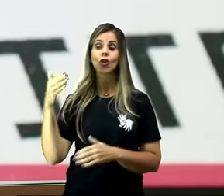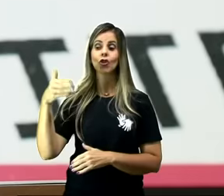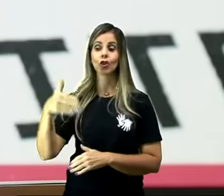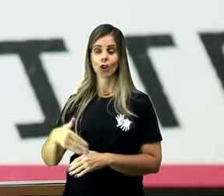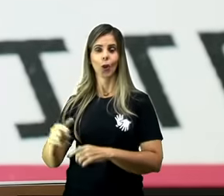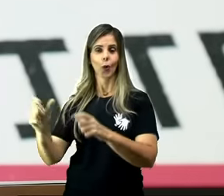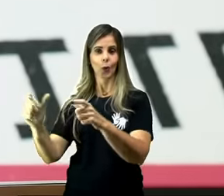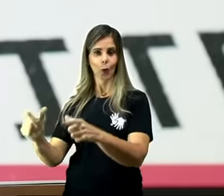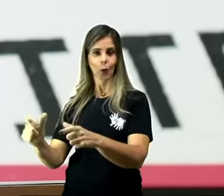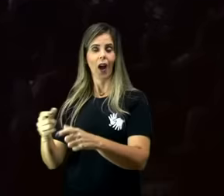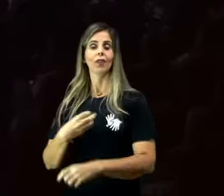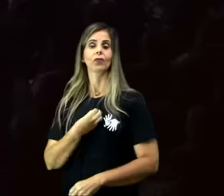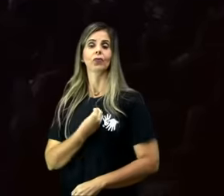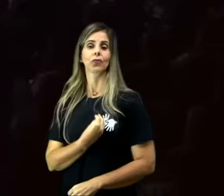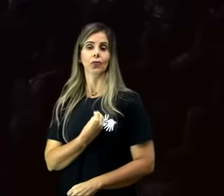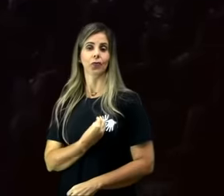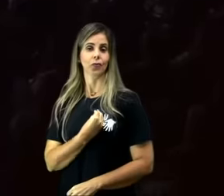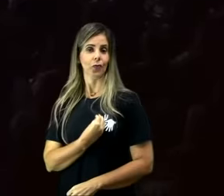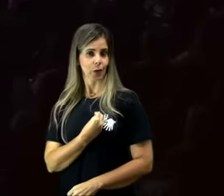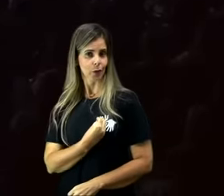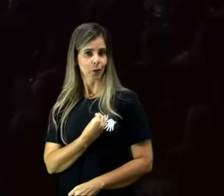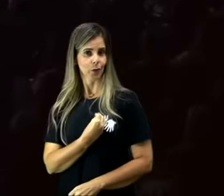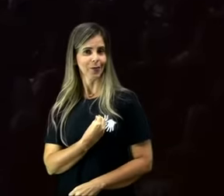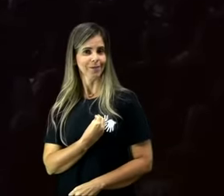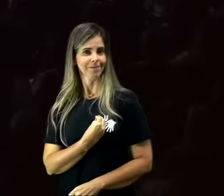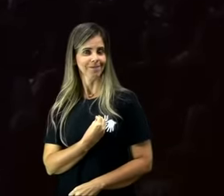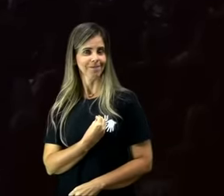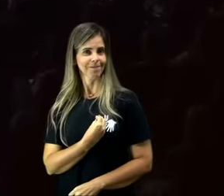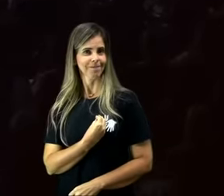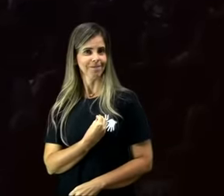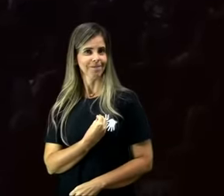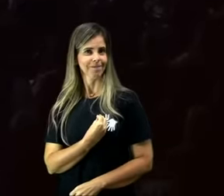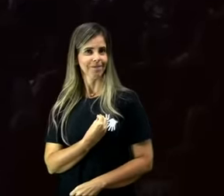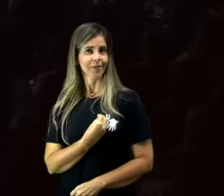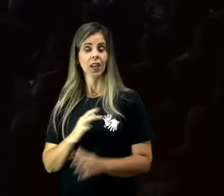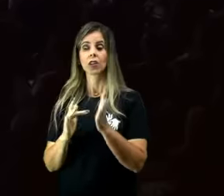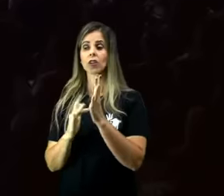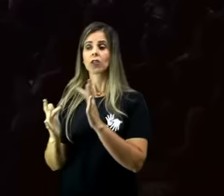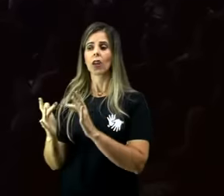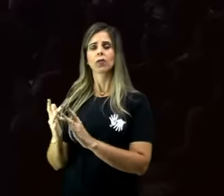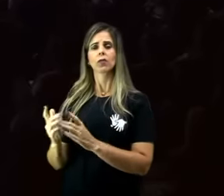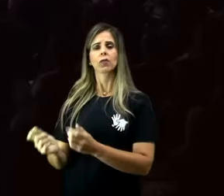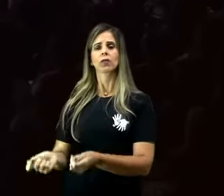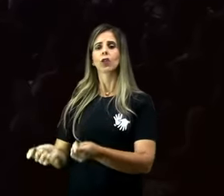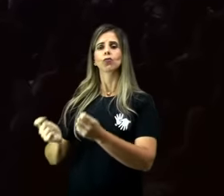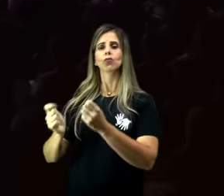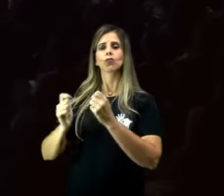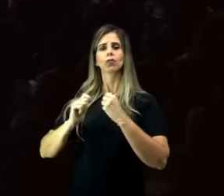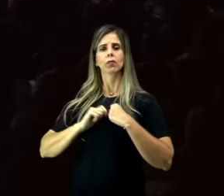nos dar travessias confortáveis. É verdade, desconforto faz a gente crescer.